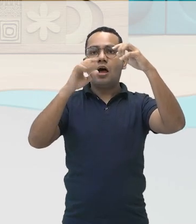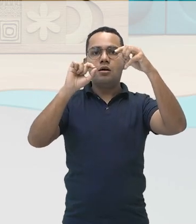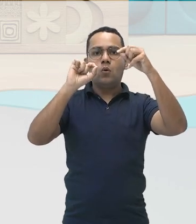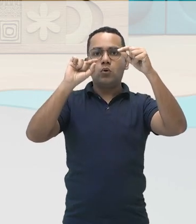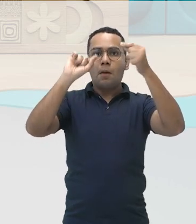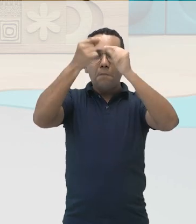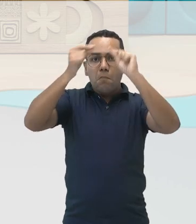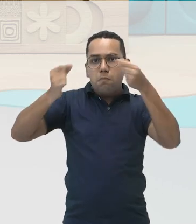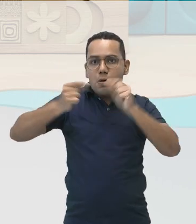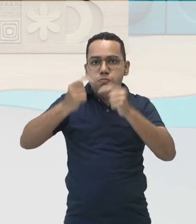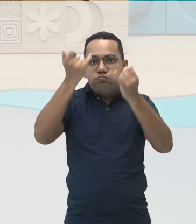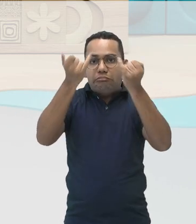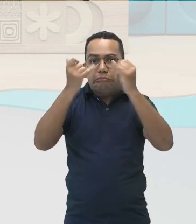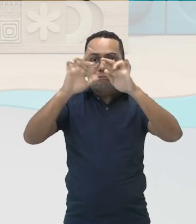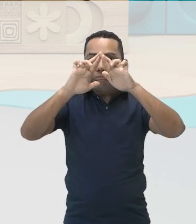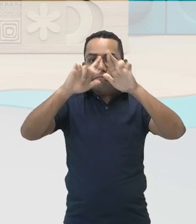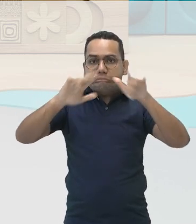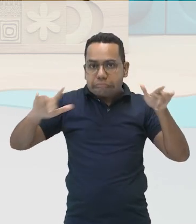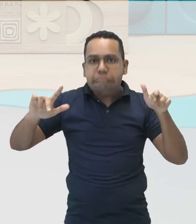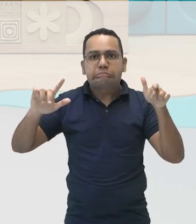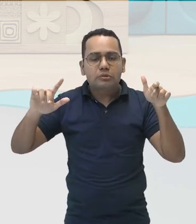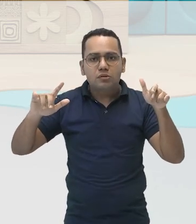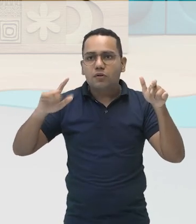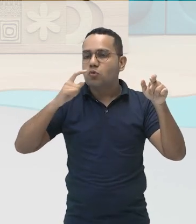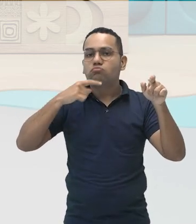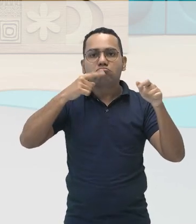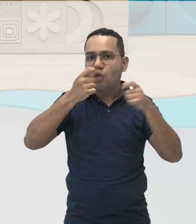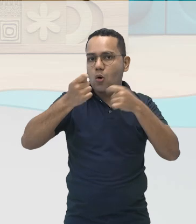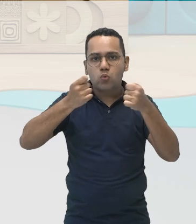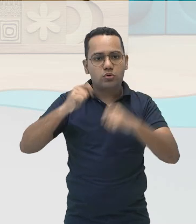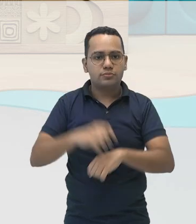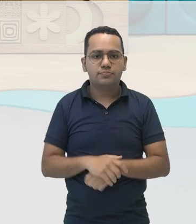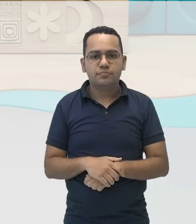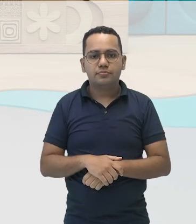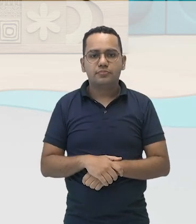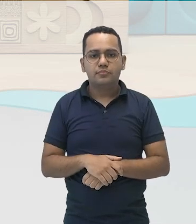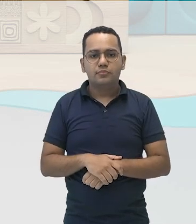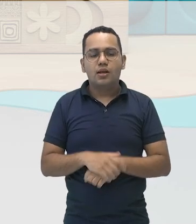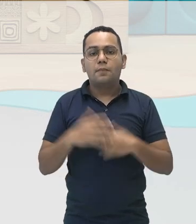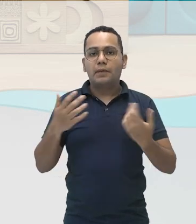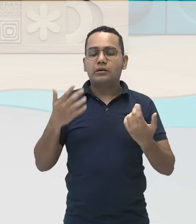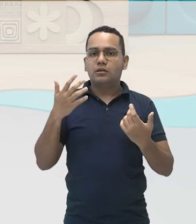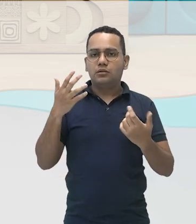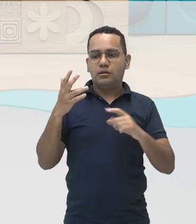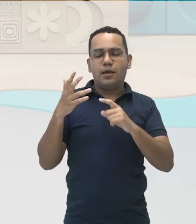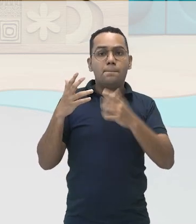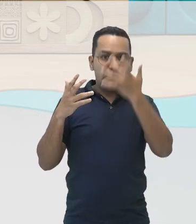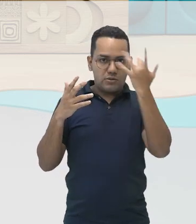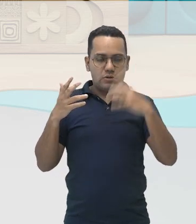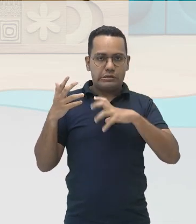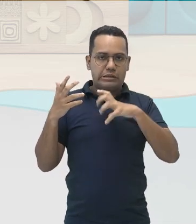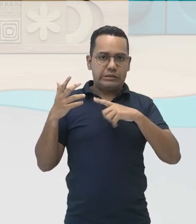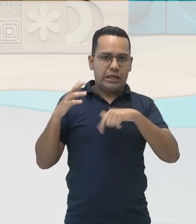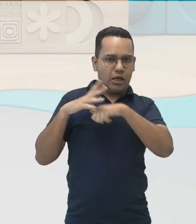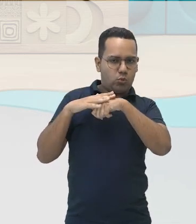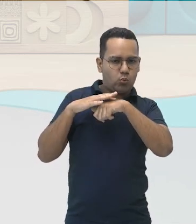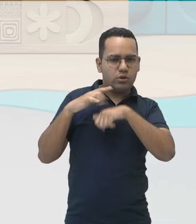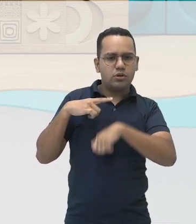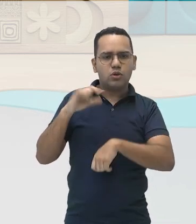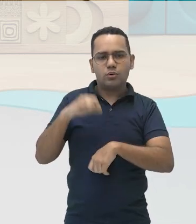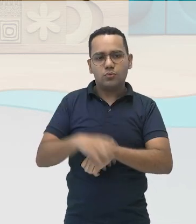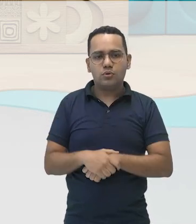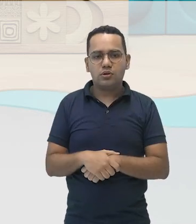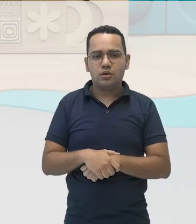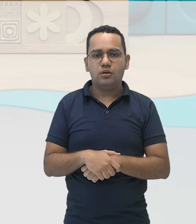as pessoas que são acometidas por epilepsia, elas apresentam ali durante a crise abalos musculares involuntários